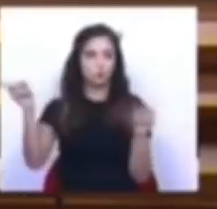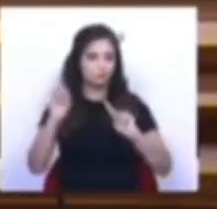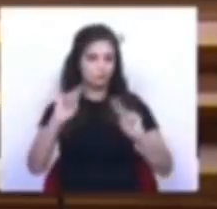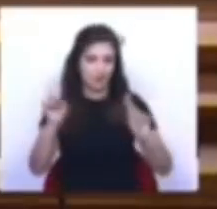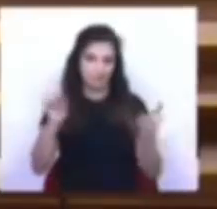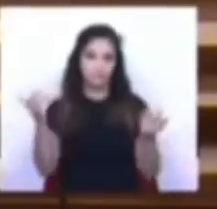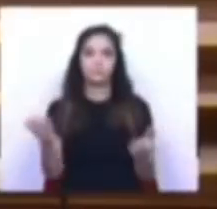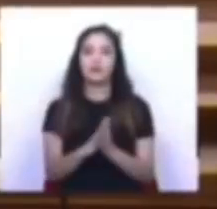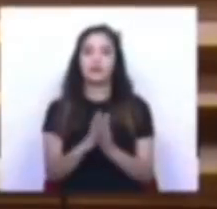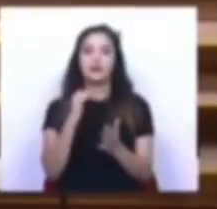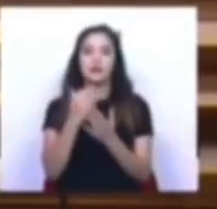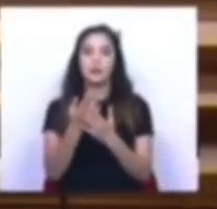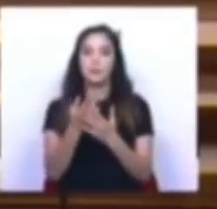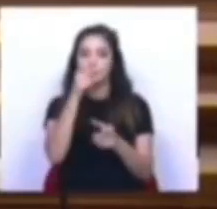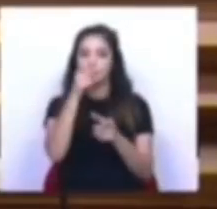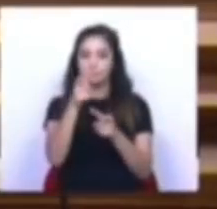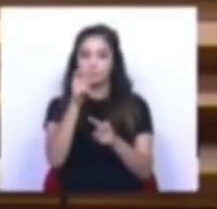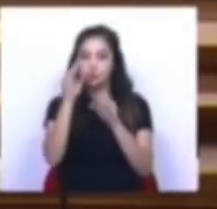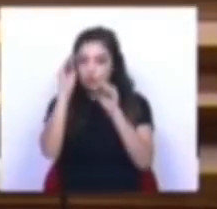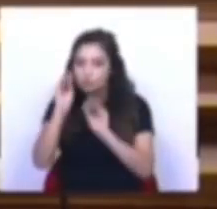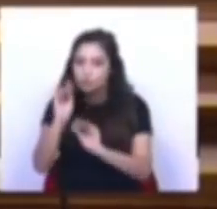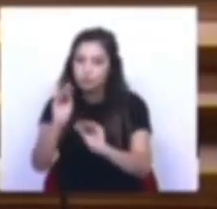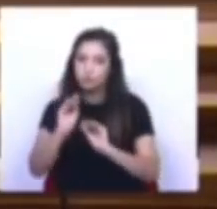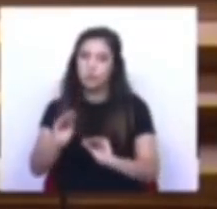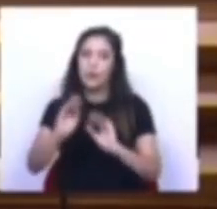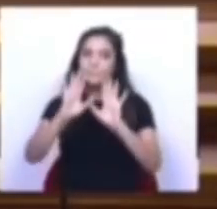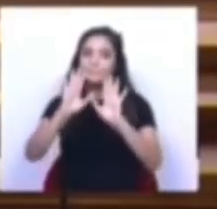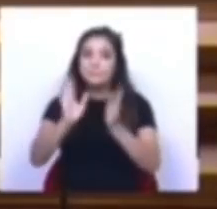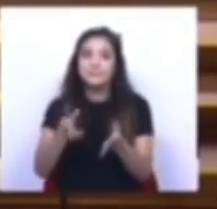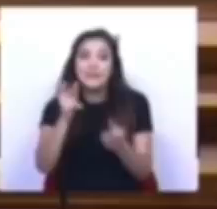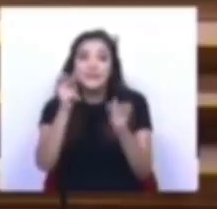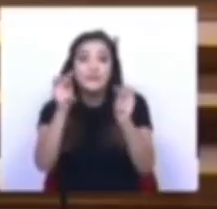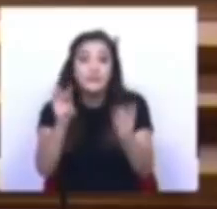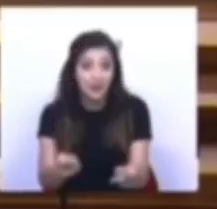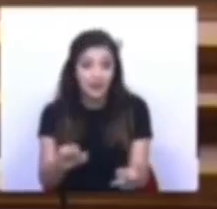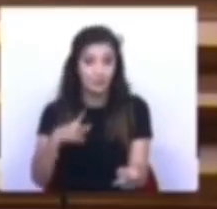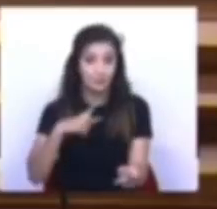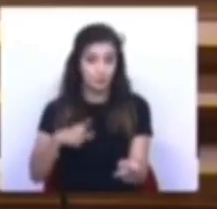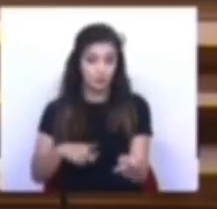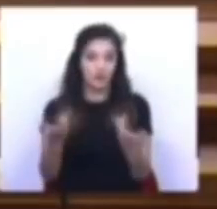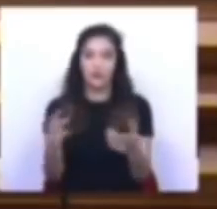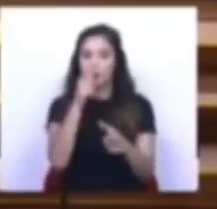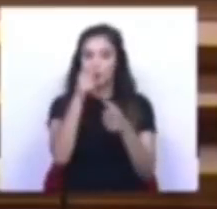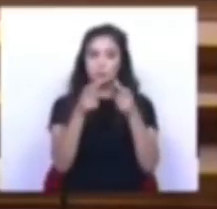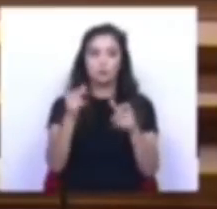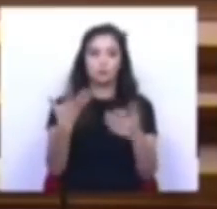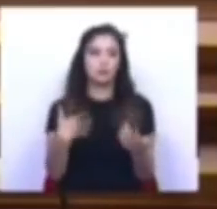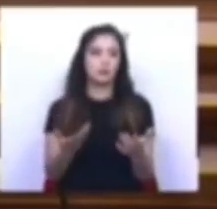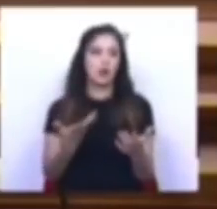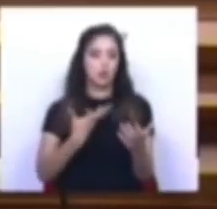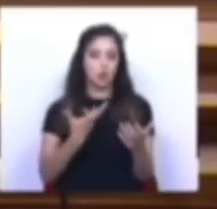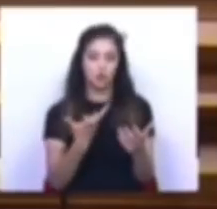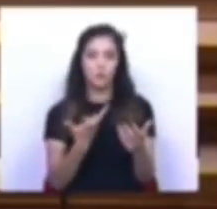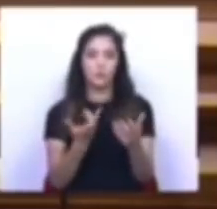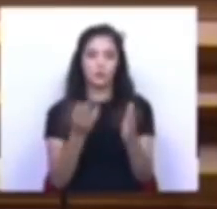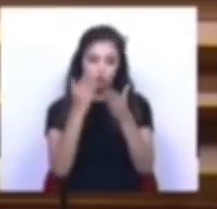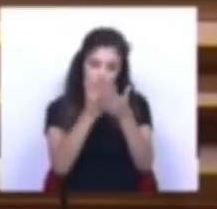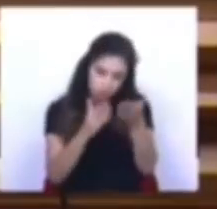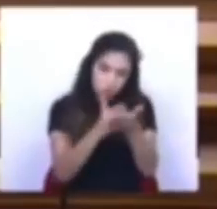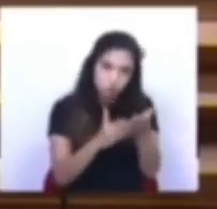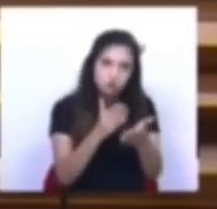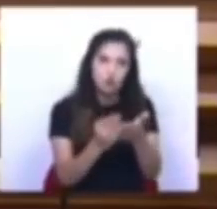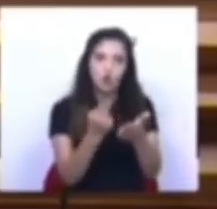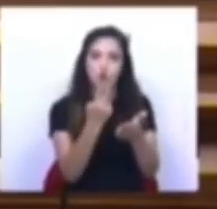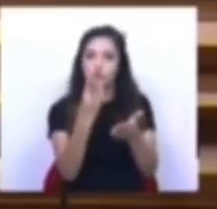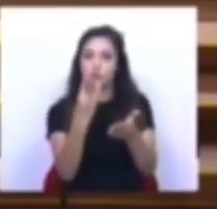não basta qualificar pessoas, é preciso retê-las cá. E qualquer pessoa aqui, qualquer jovem que se doutore e que estude e que passar 2